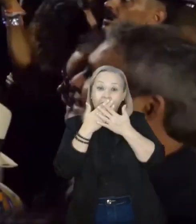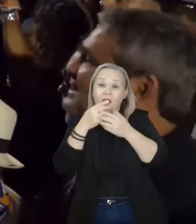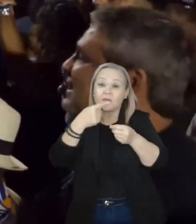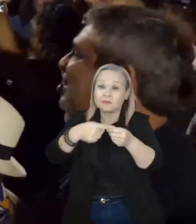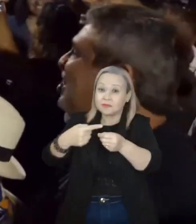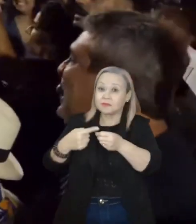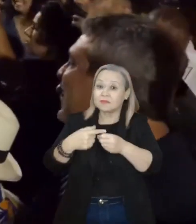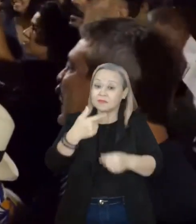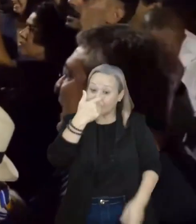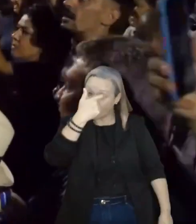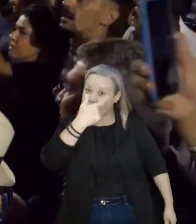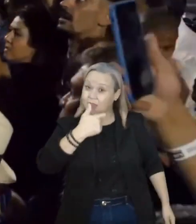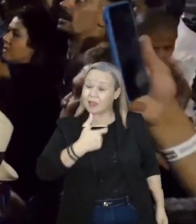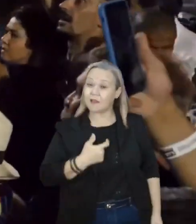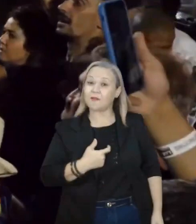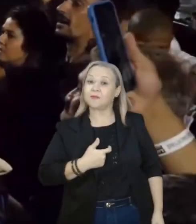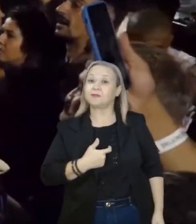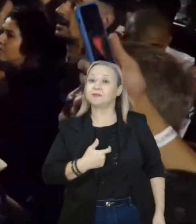cidade,